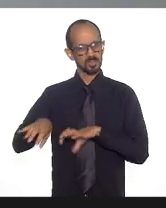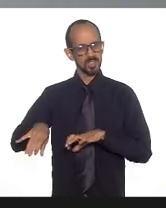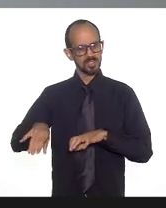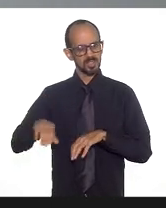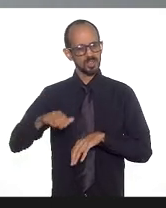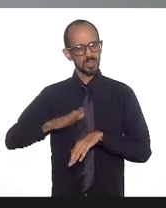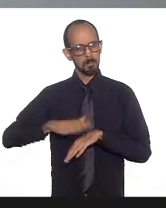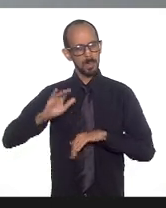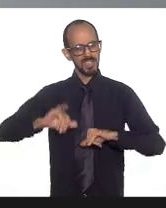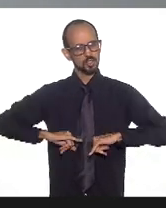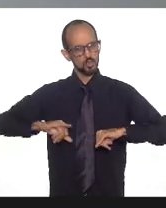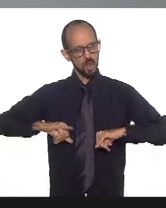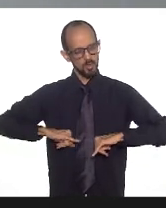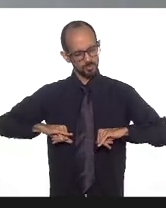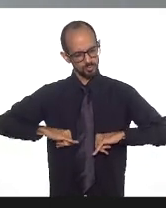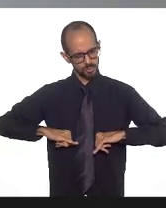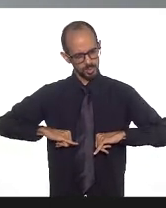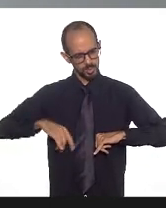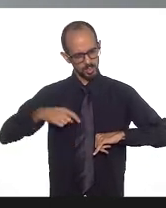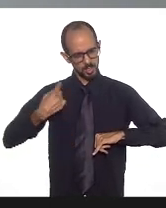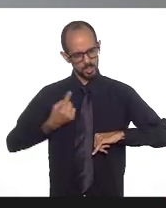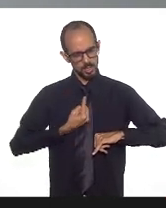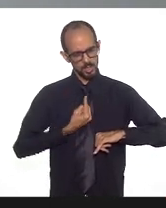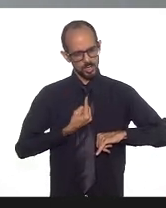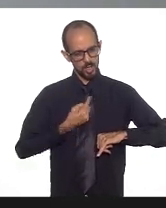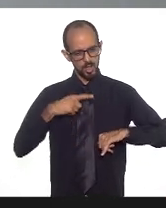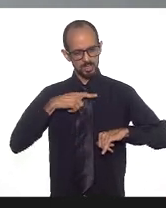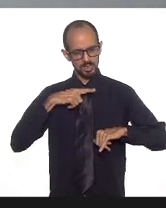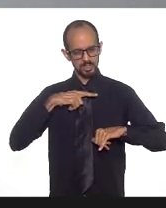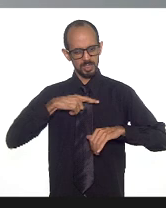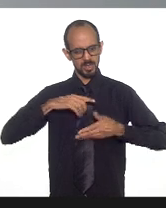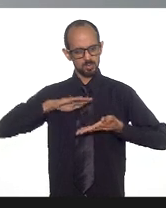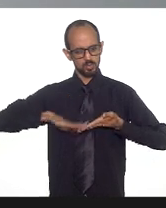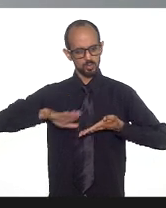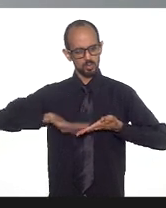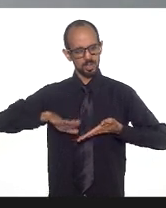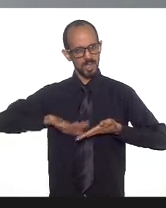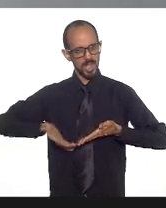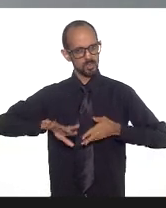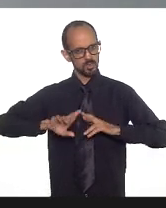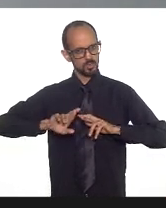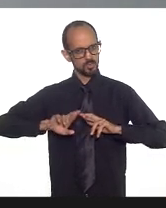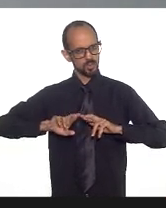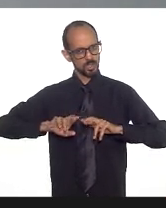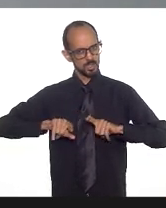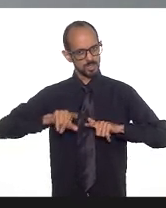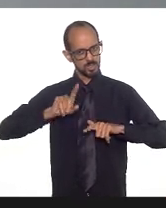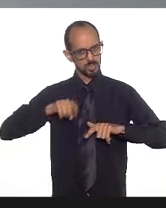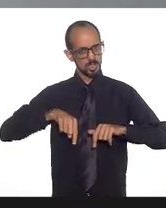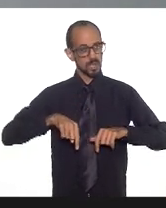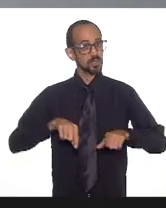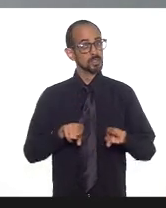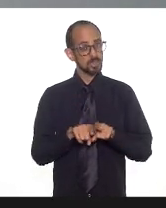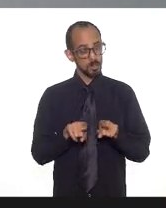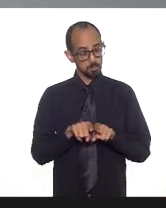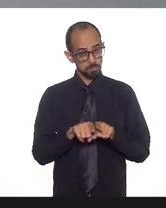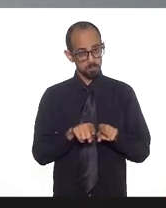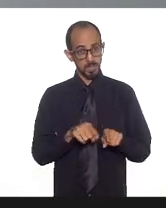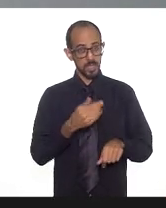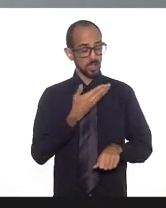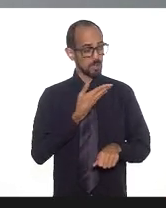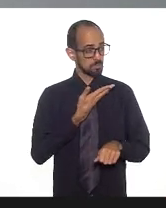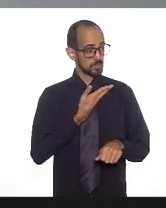sofrendo. Nós temos um caso muito atípico, que é a morte dos colegas. A gente tem, cada